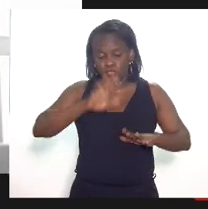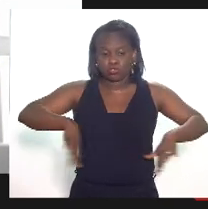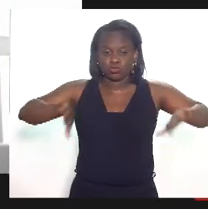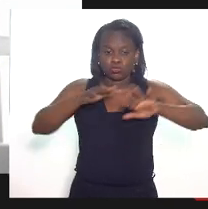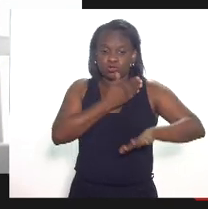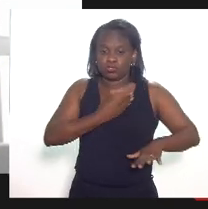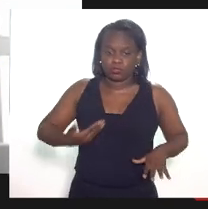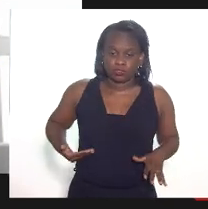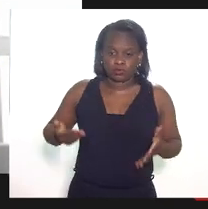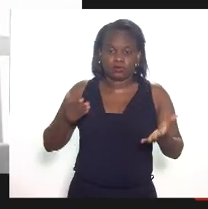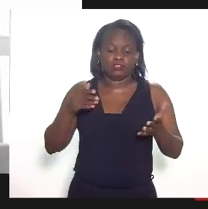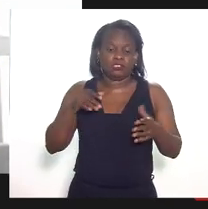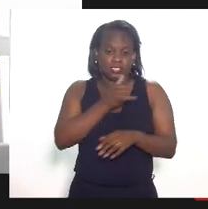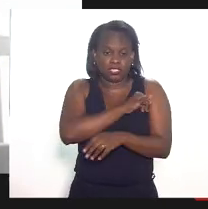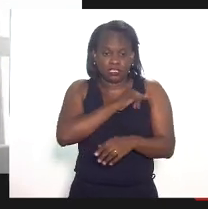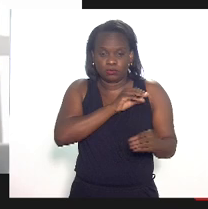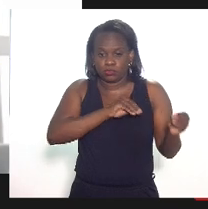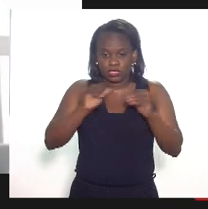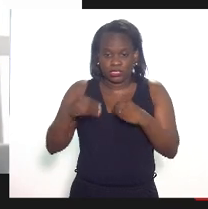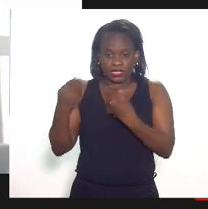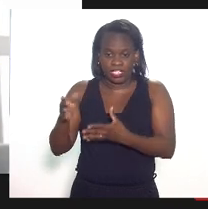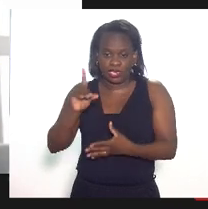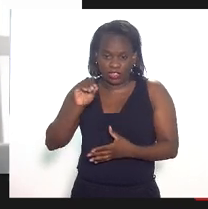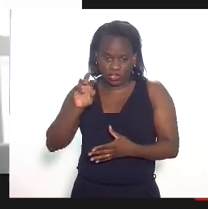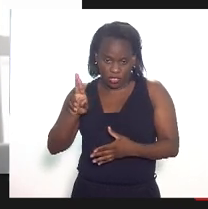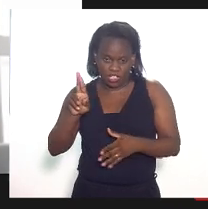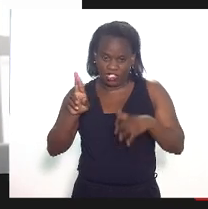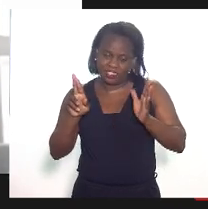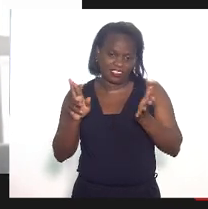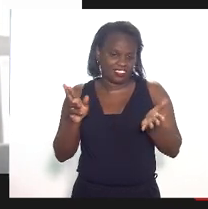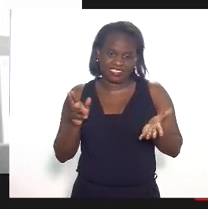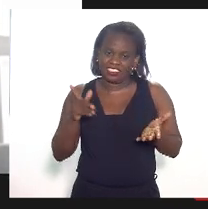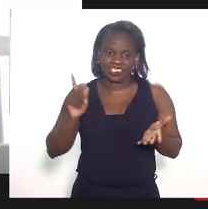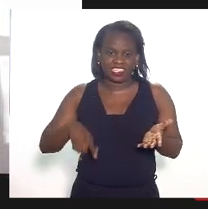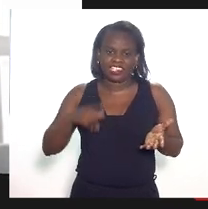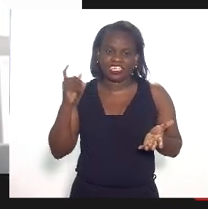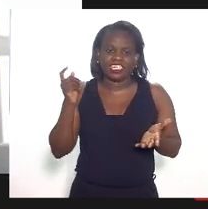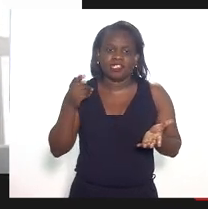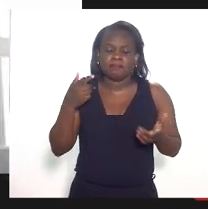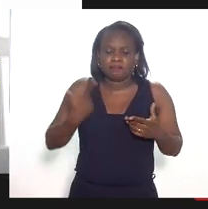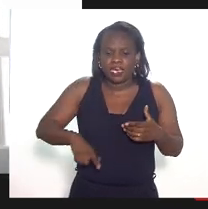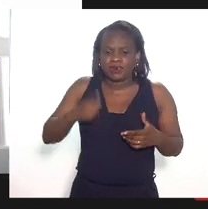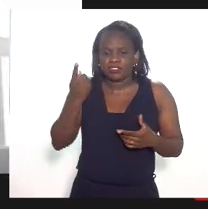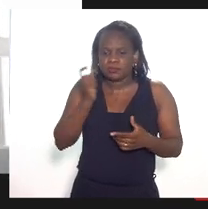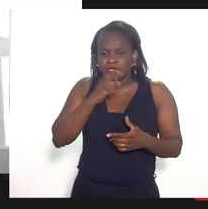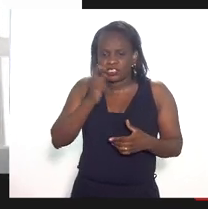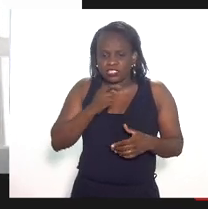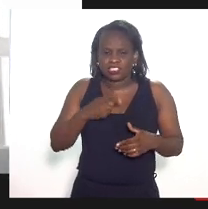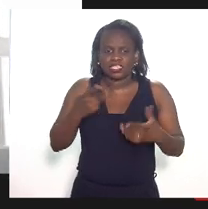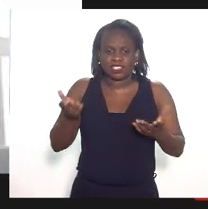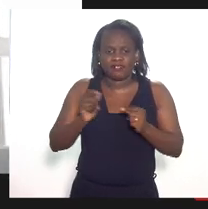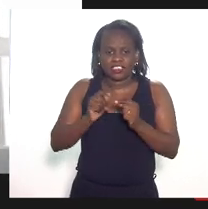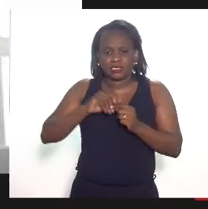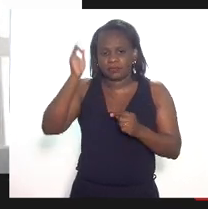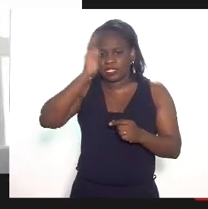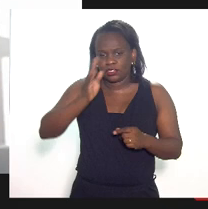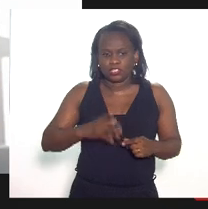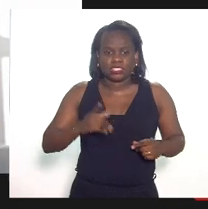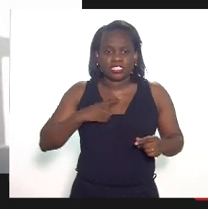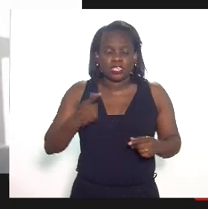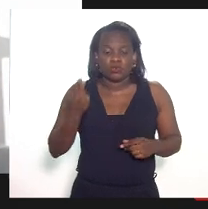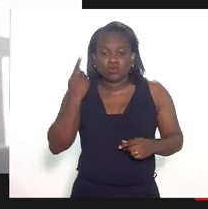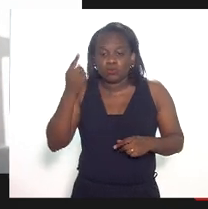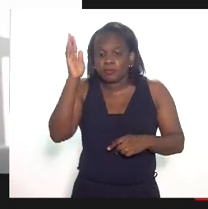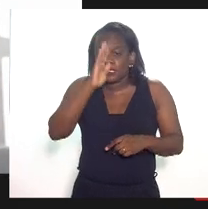Janeiro e transferir para a rede DOR. É mais uma dessas jabuticabas que estão querendo fazer no Brasil, que já tem, é o